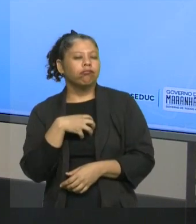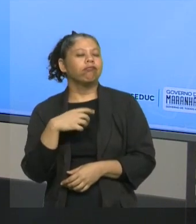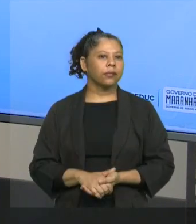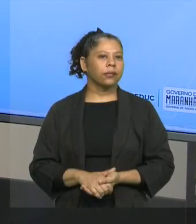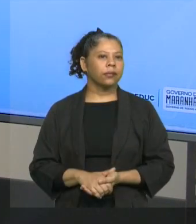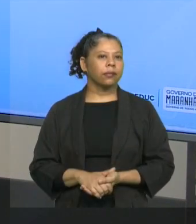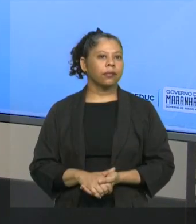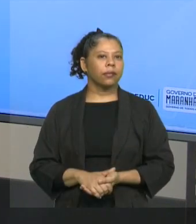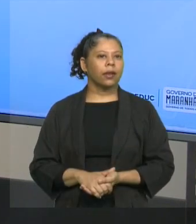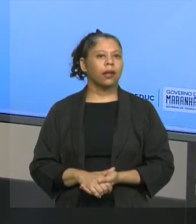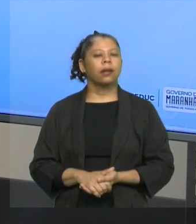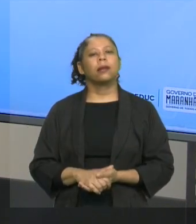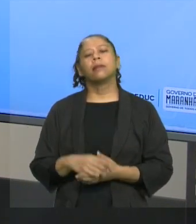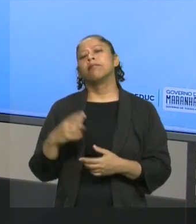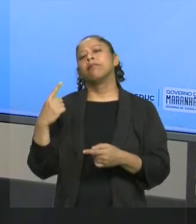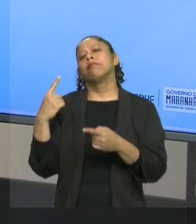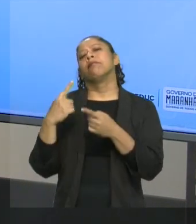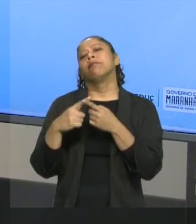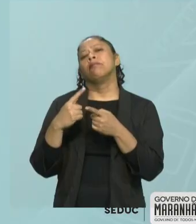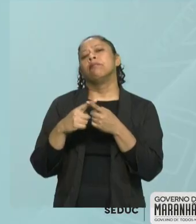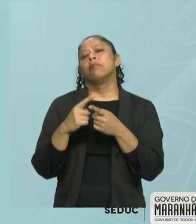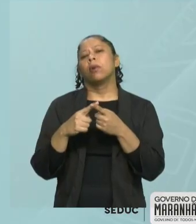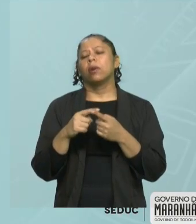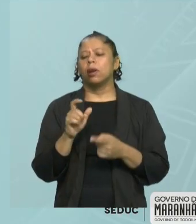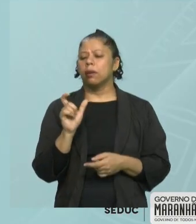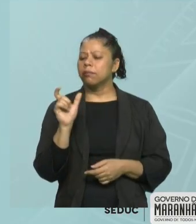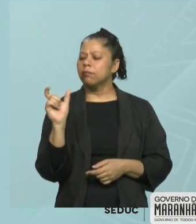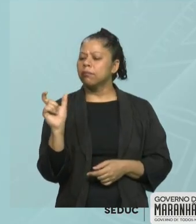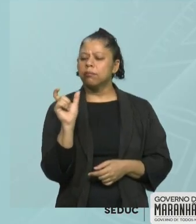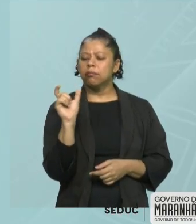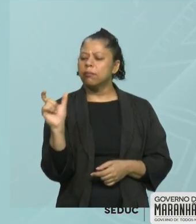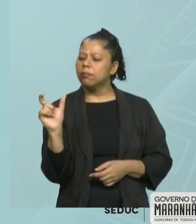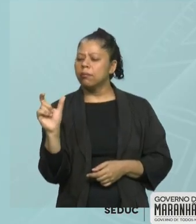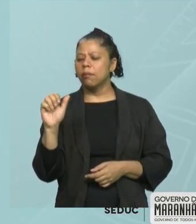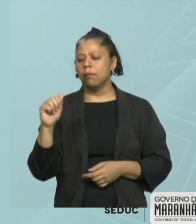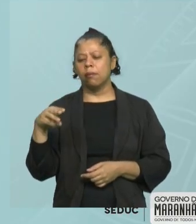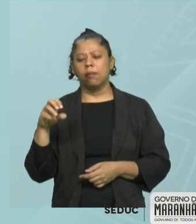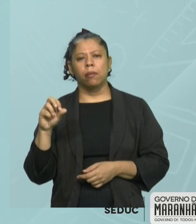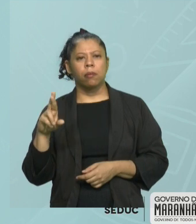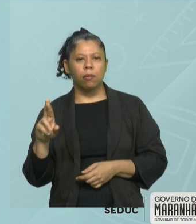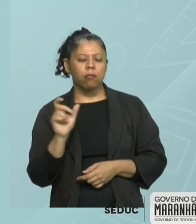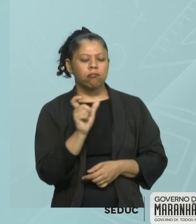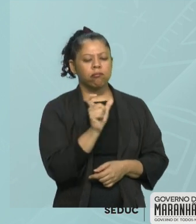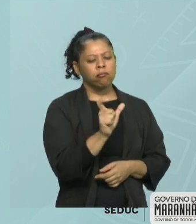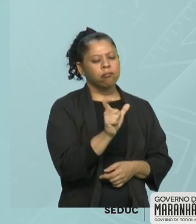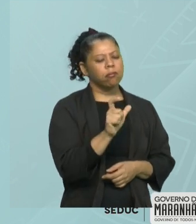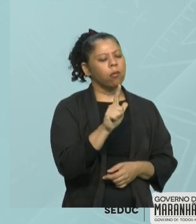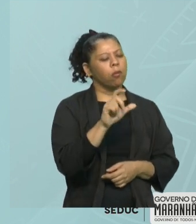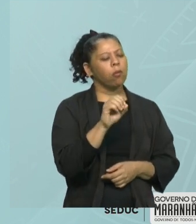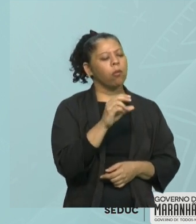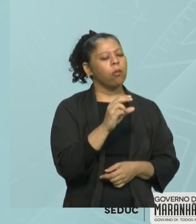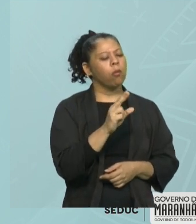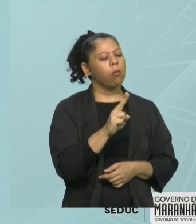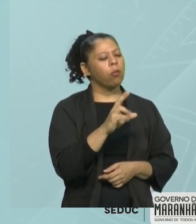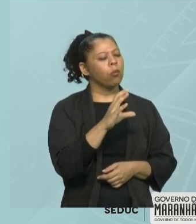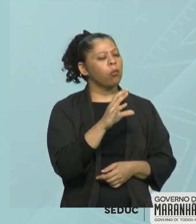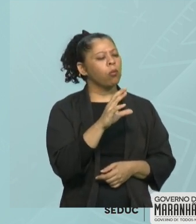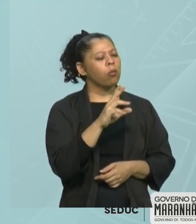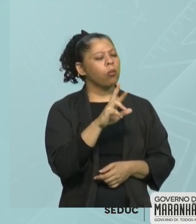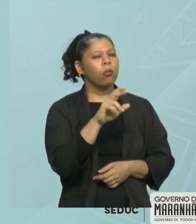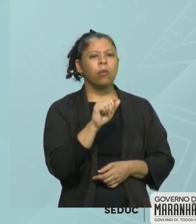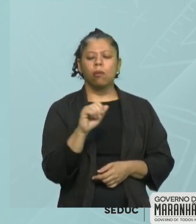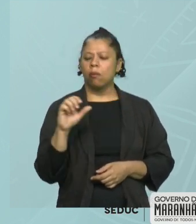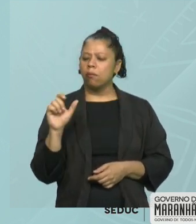sentimento. Por que as palavras amor e loucura foram empregadas com letras maiúsculas?